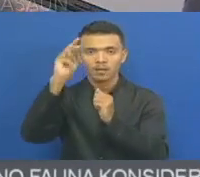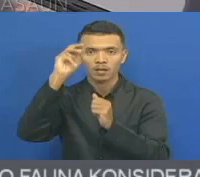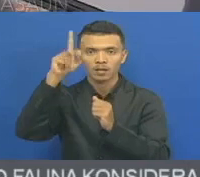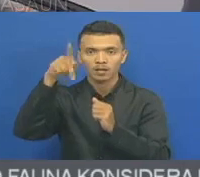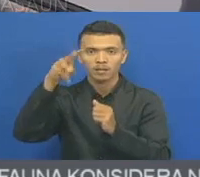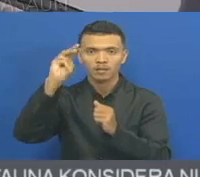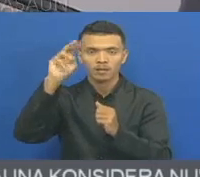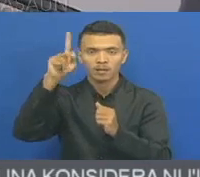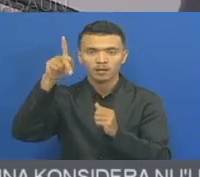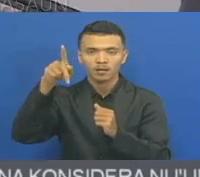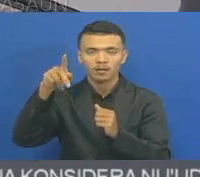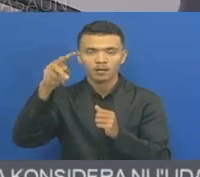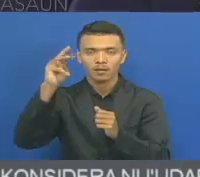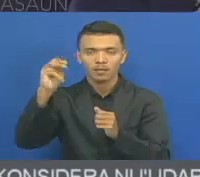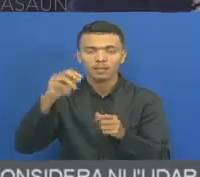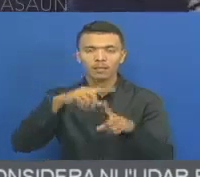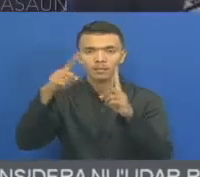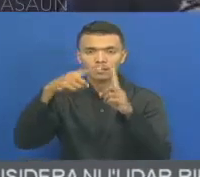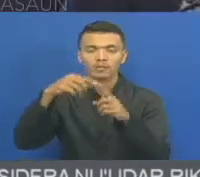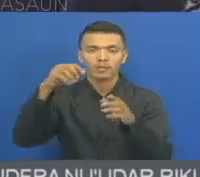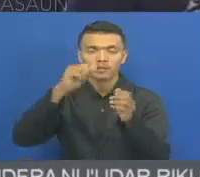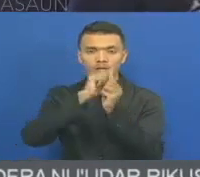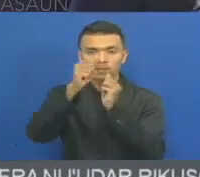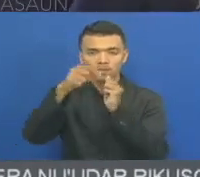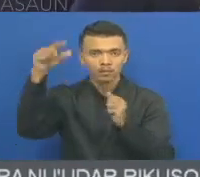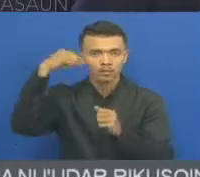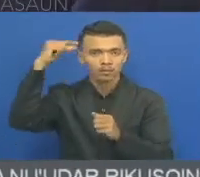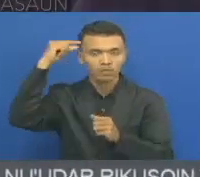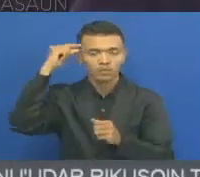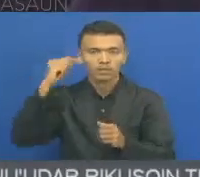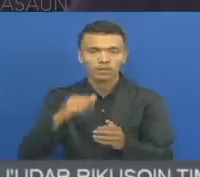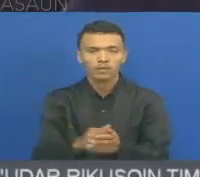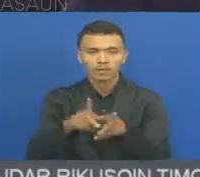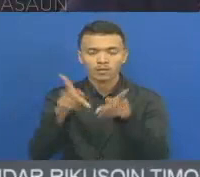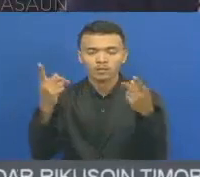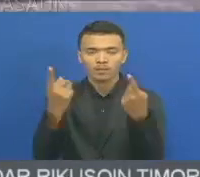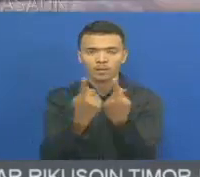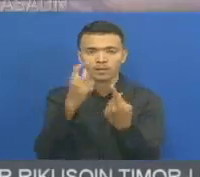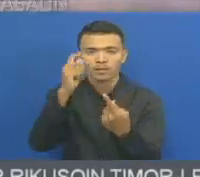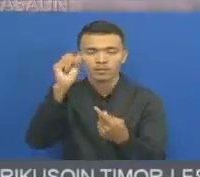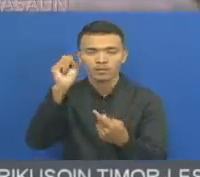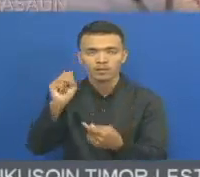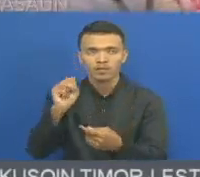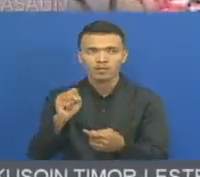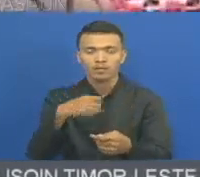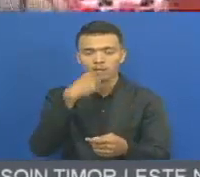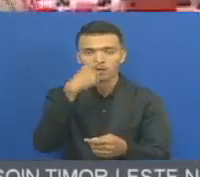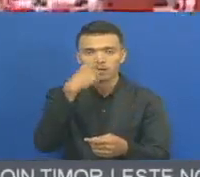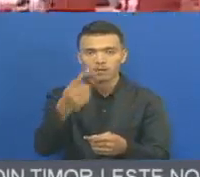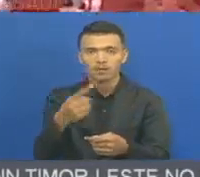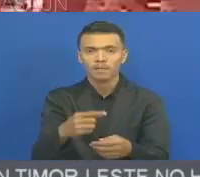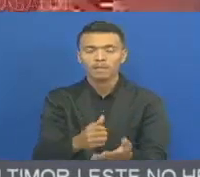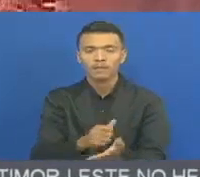ANPM, relata mais o governo. Foi na Lajne, Country Manager Companhia Timor Resources, Filomeno de Andrade Hateting.